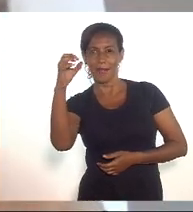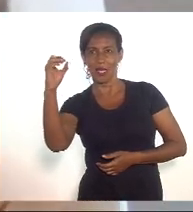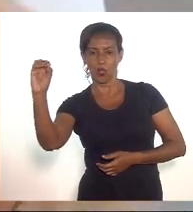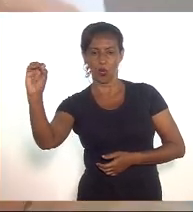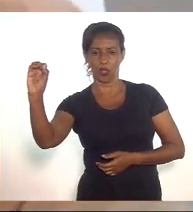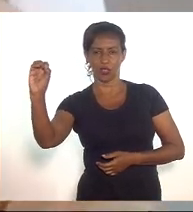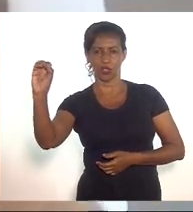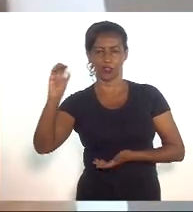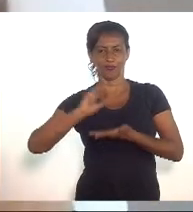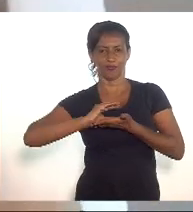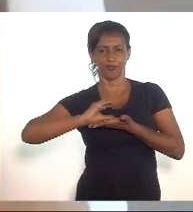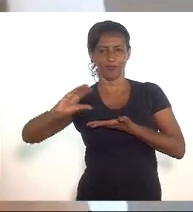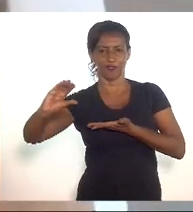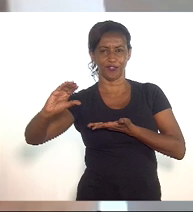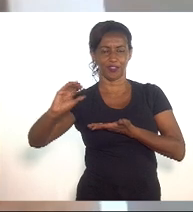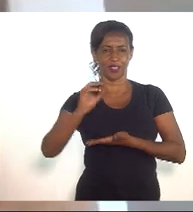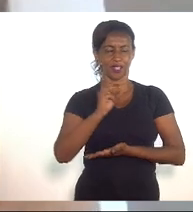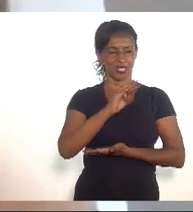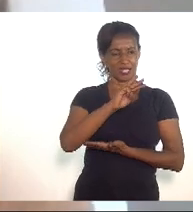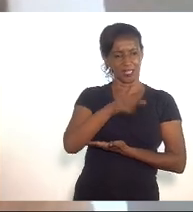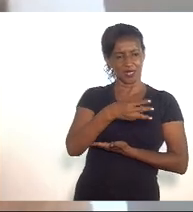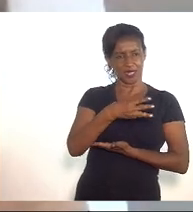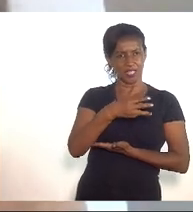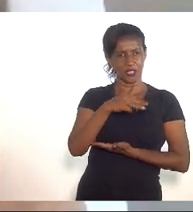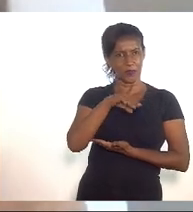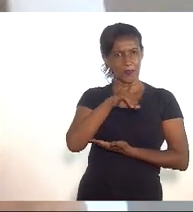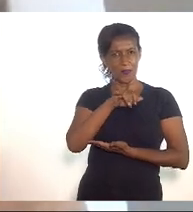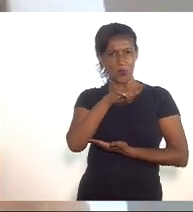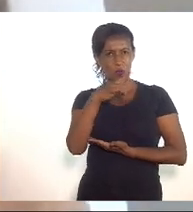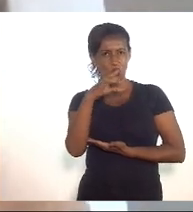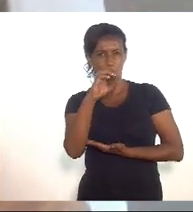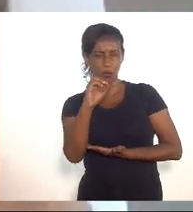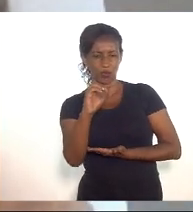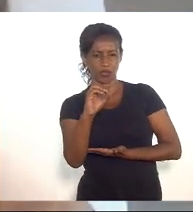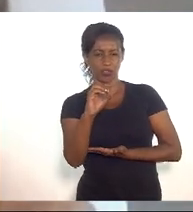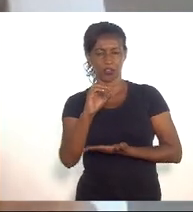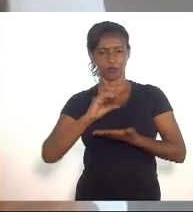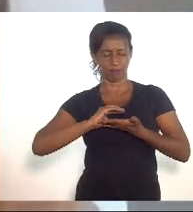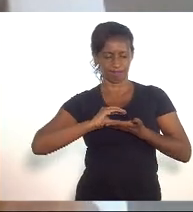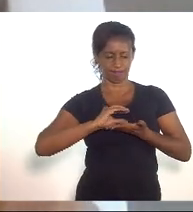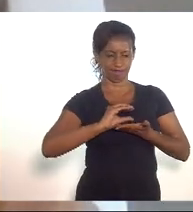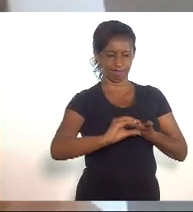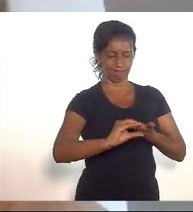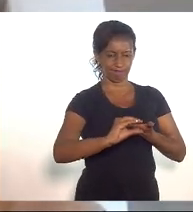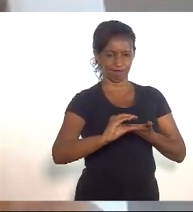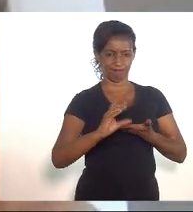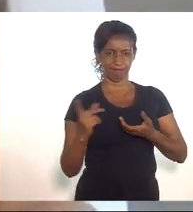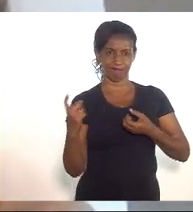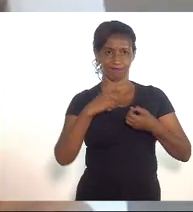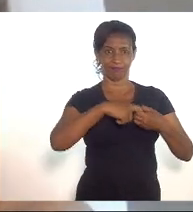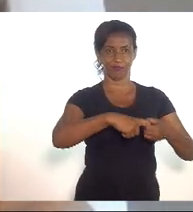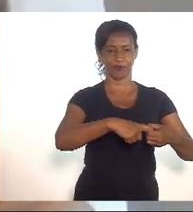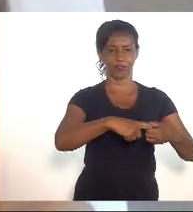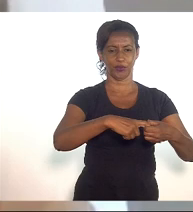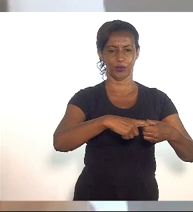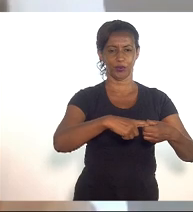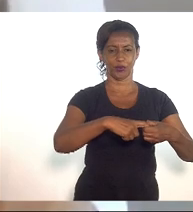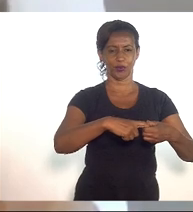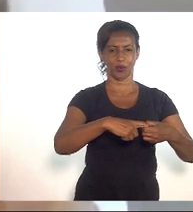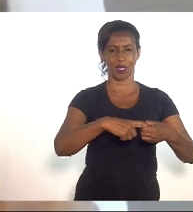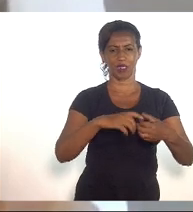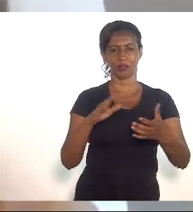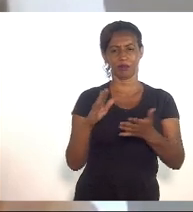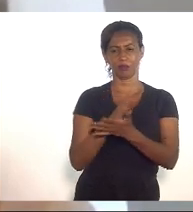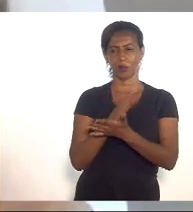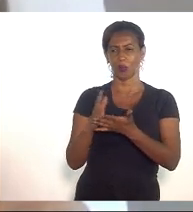discricionário e 3 bilhões de investimentos vinculados por algum